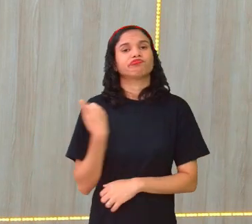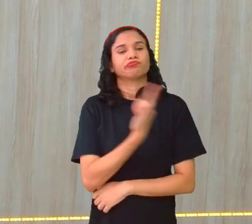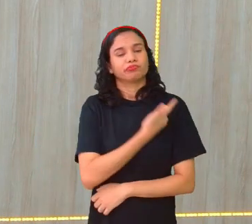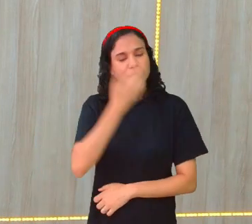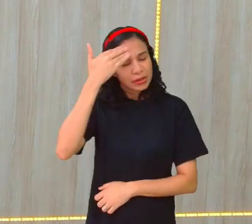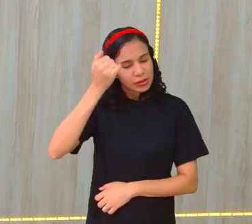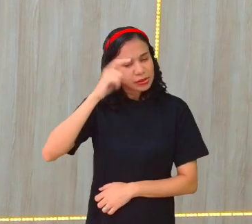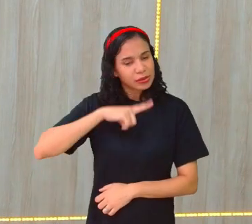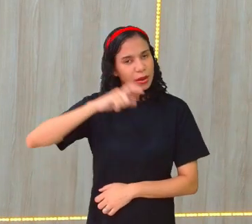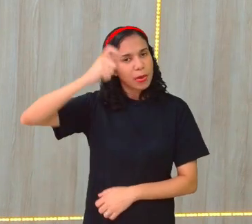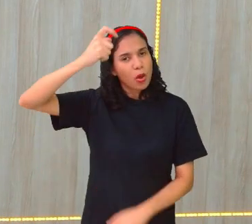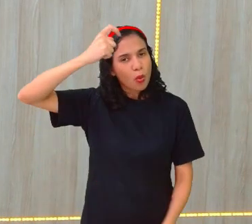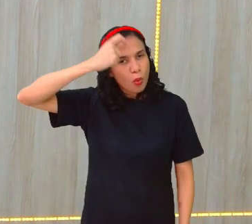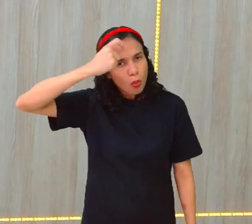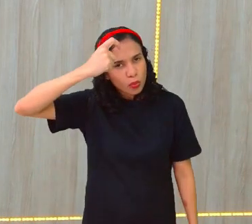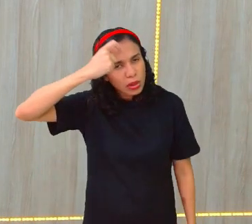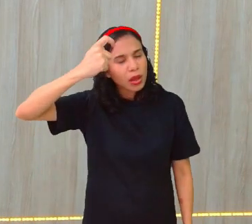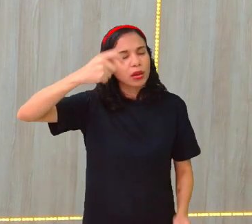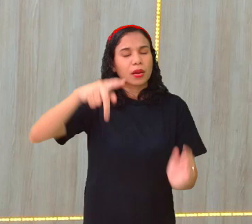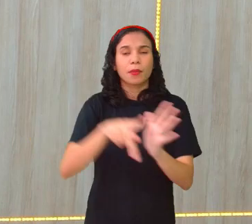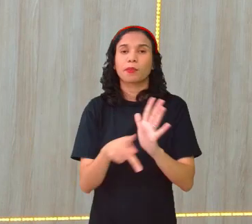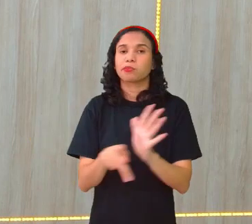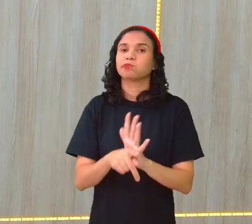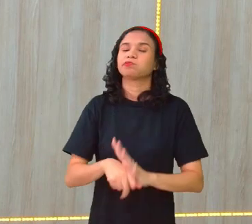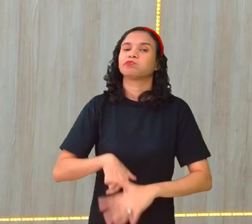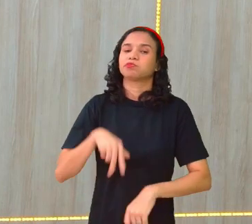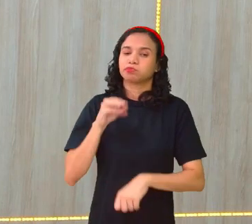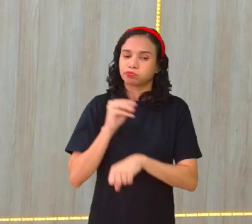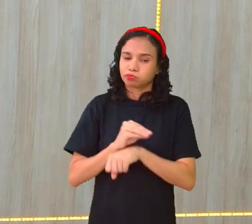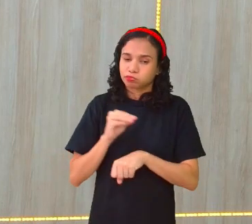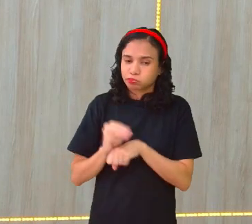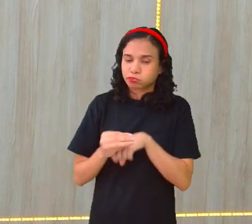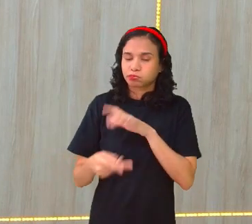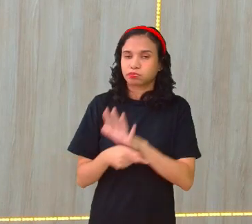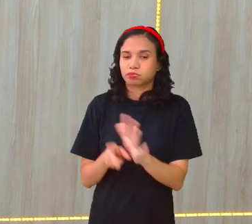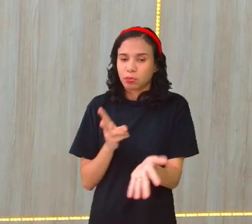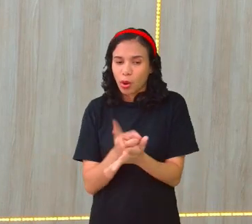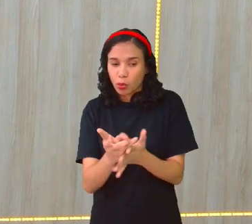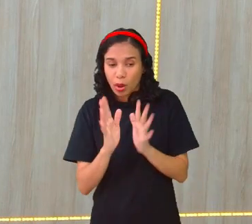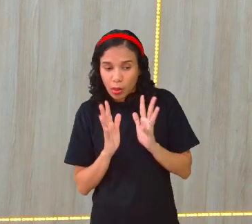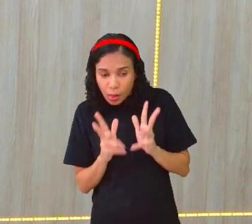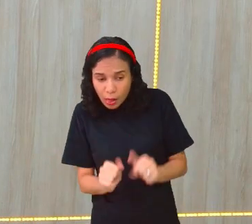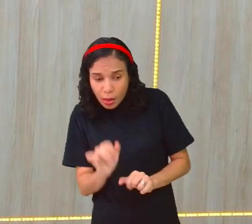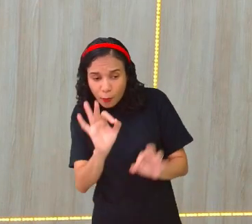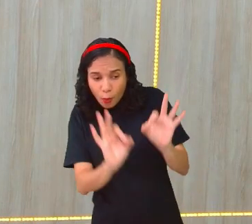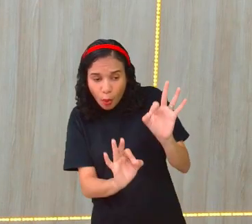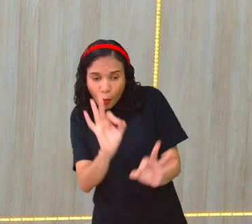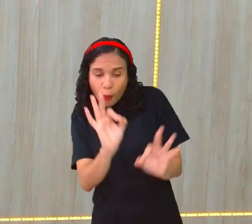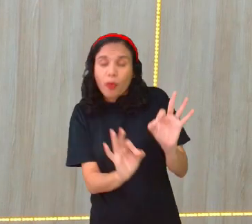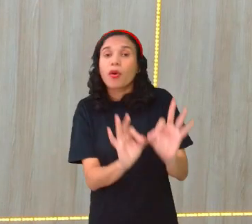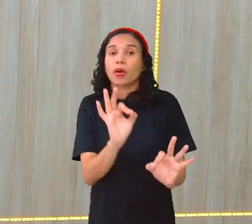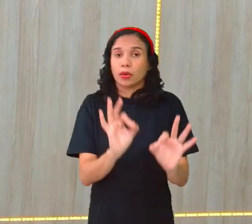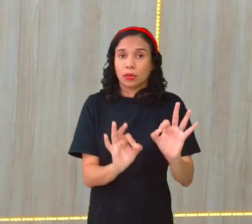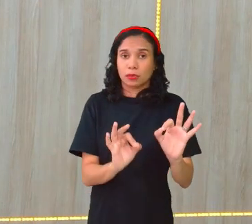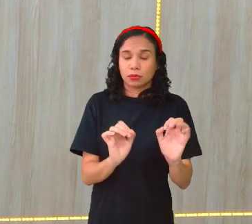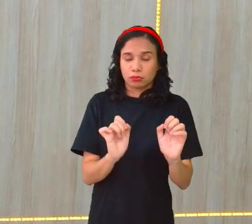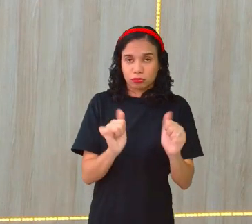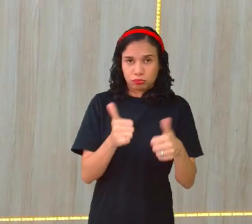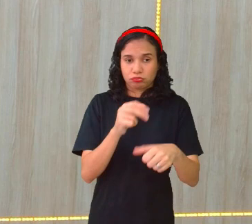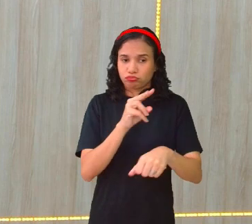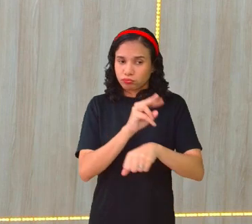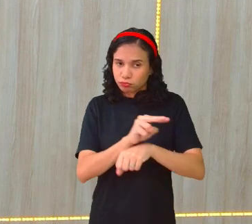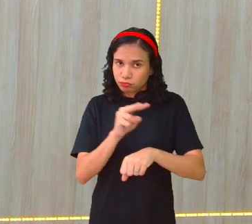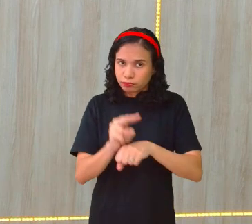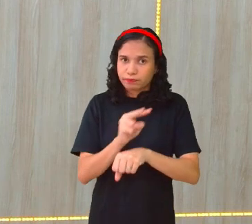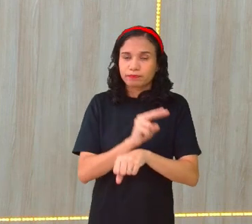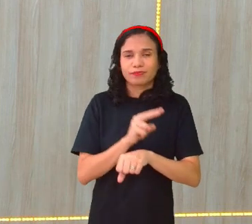devemos ser conscientes do cuidado que devemos ter para manter esses locais limpos e preservados,